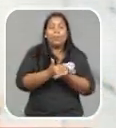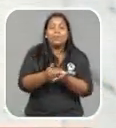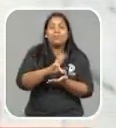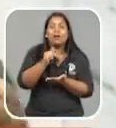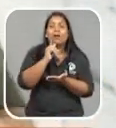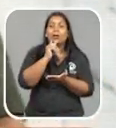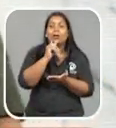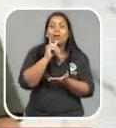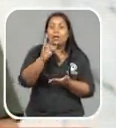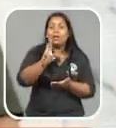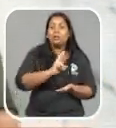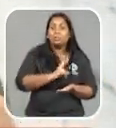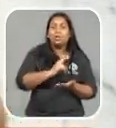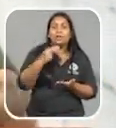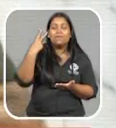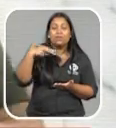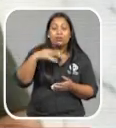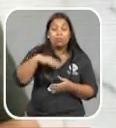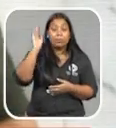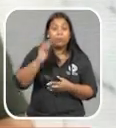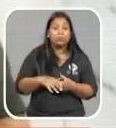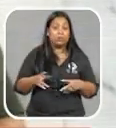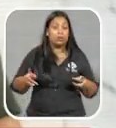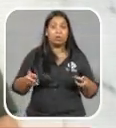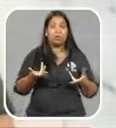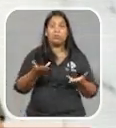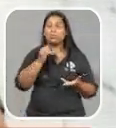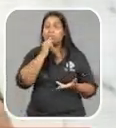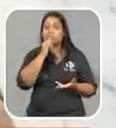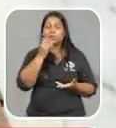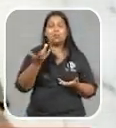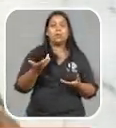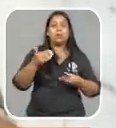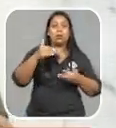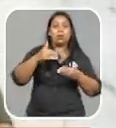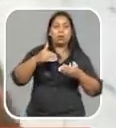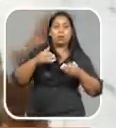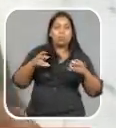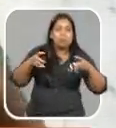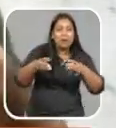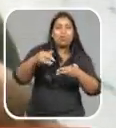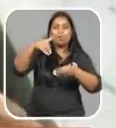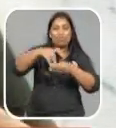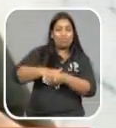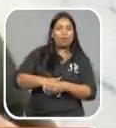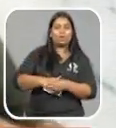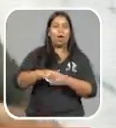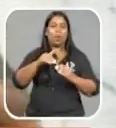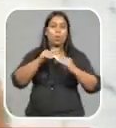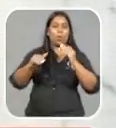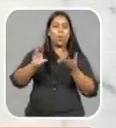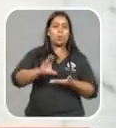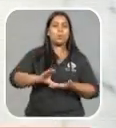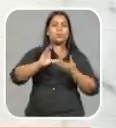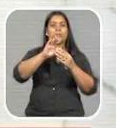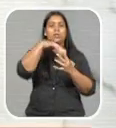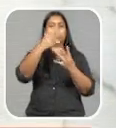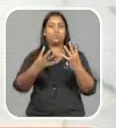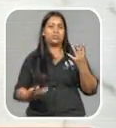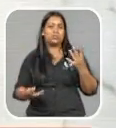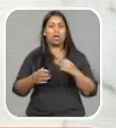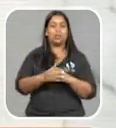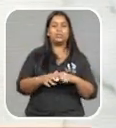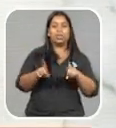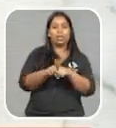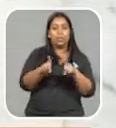vota contra o Conselho da Diversidade, que vota prorrogação de contrato sem licitação, que vota lei inconstitucional que vai gerar